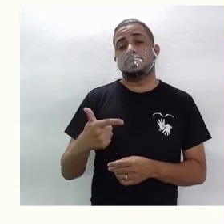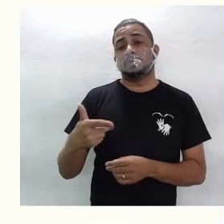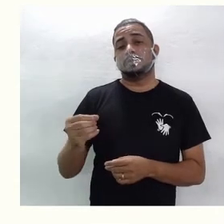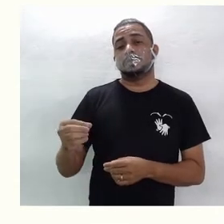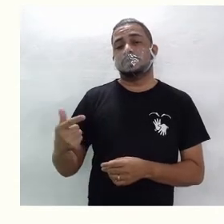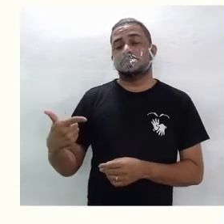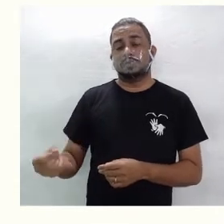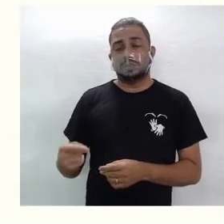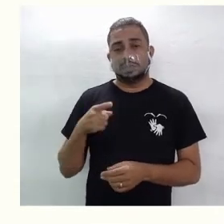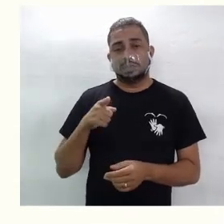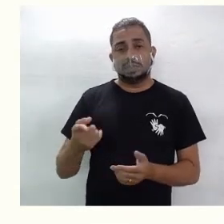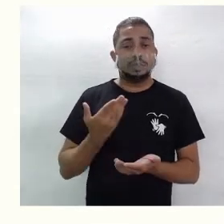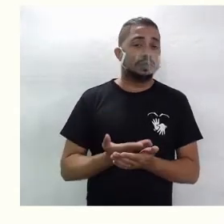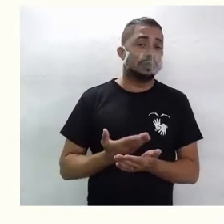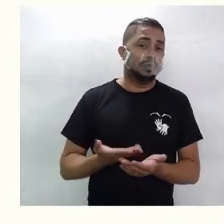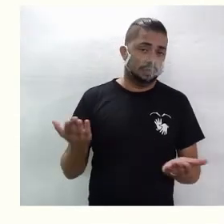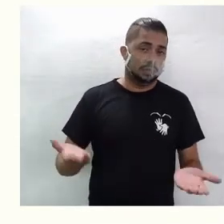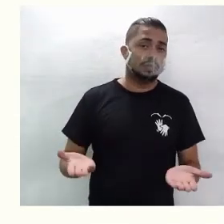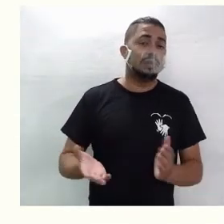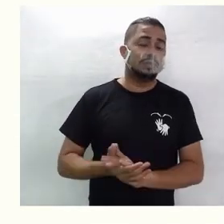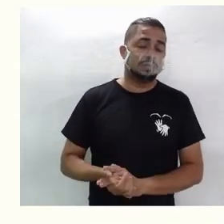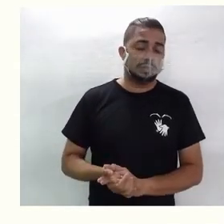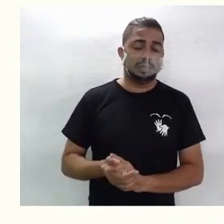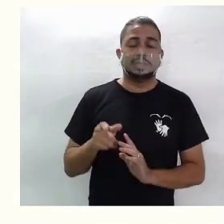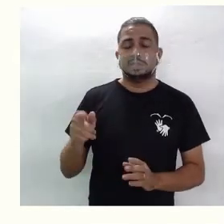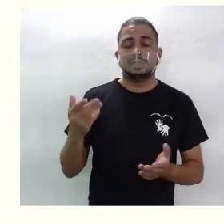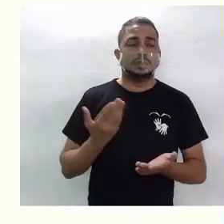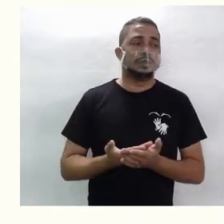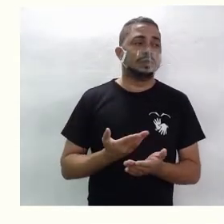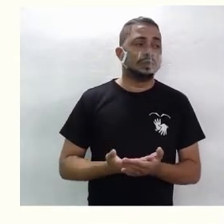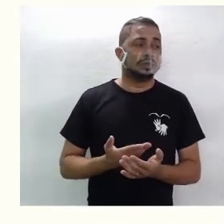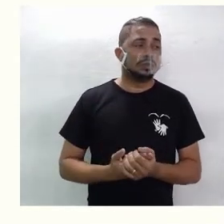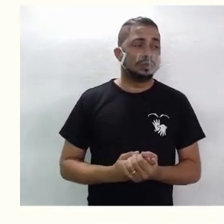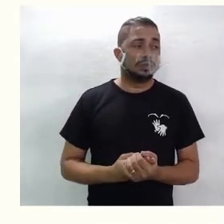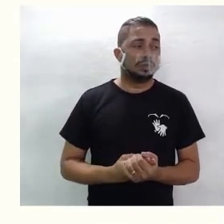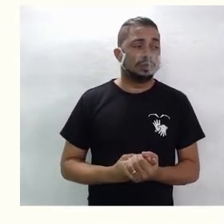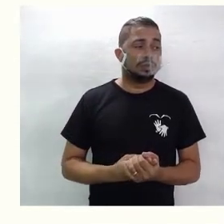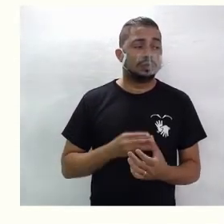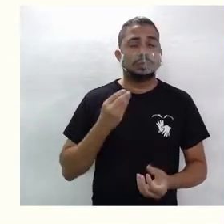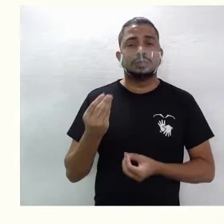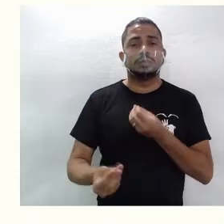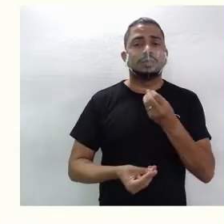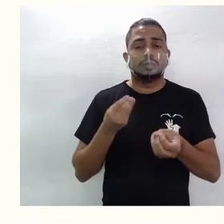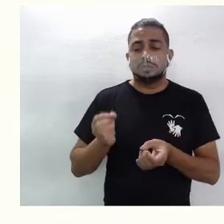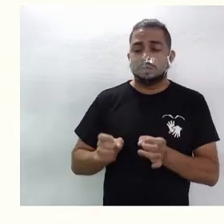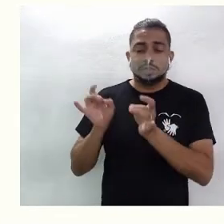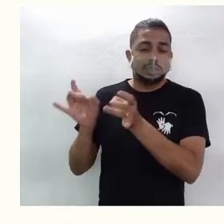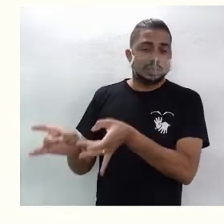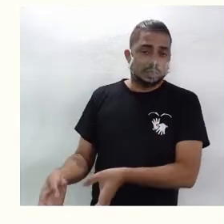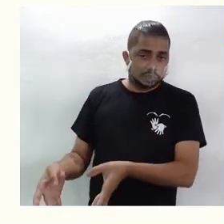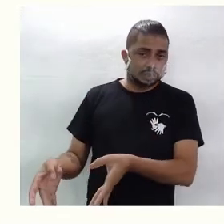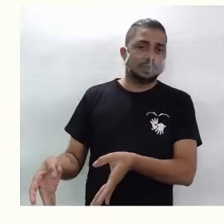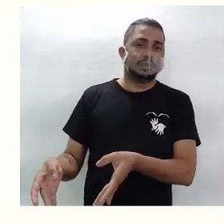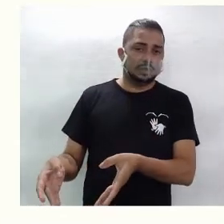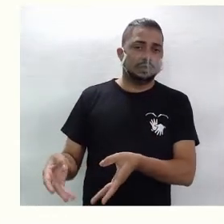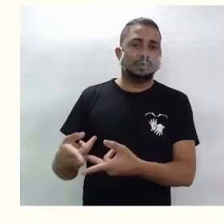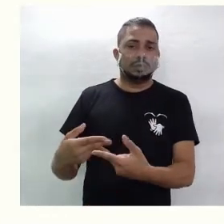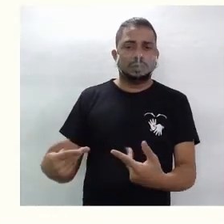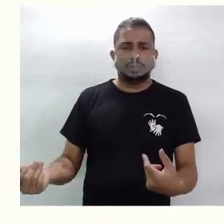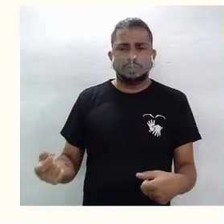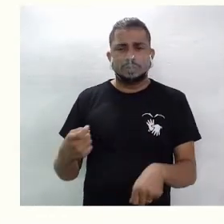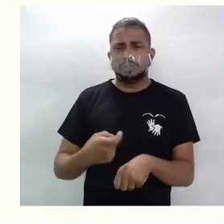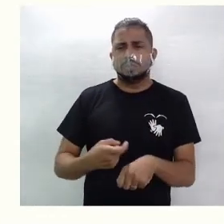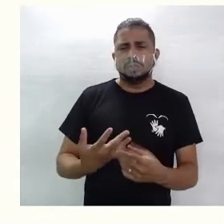gente, é um estudo mais atual, tá? Nesse estudo como são descartados os resíduos sólidos,